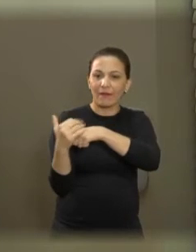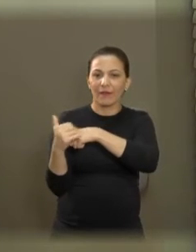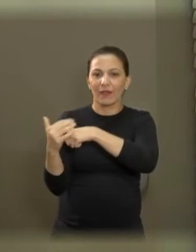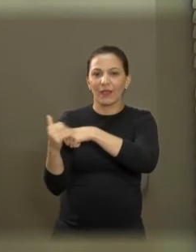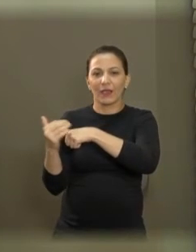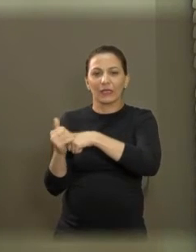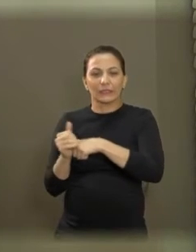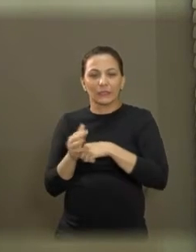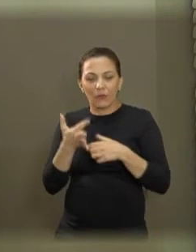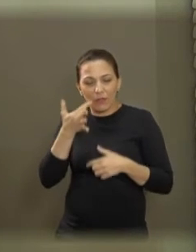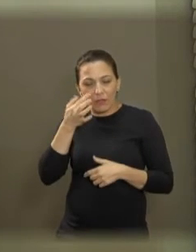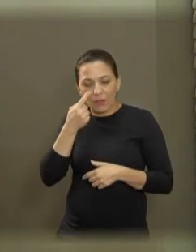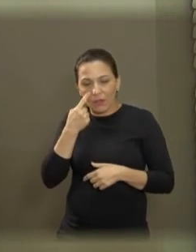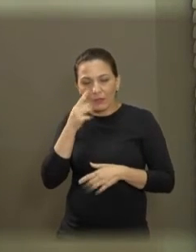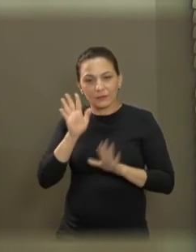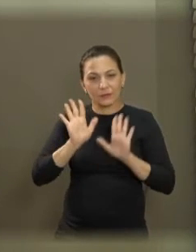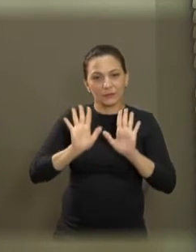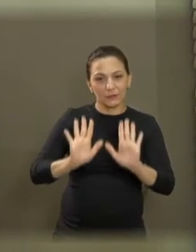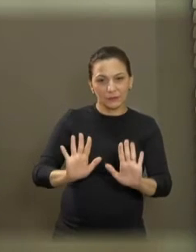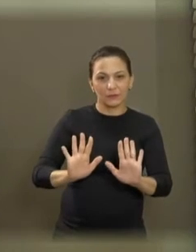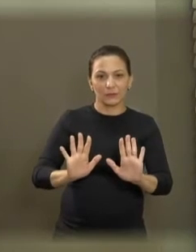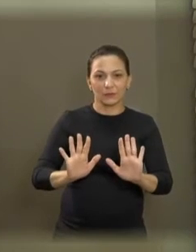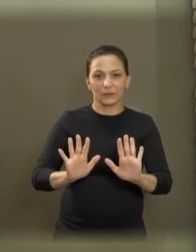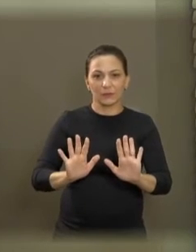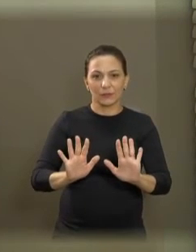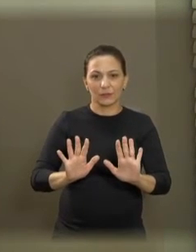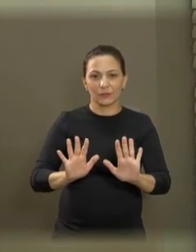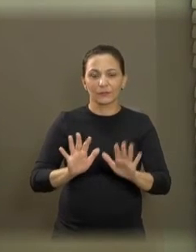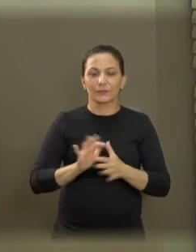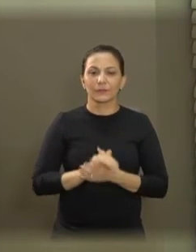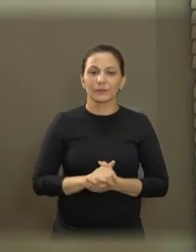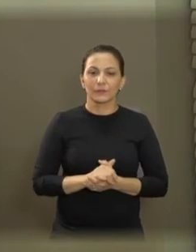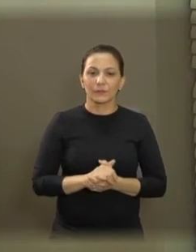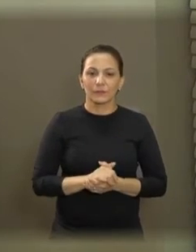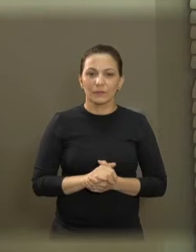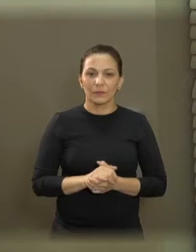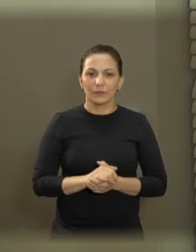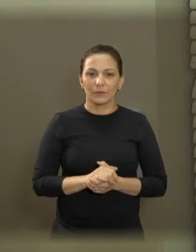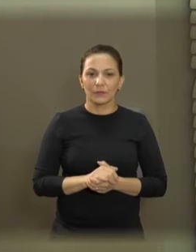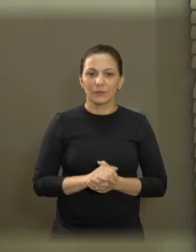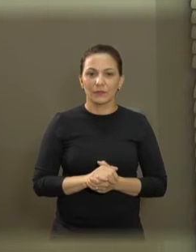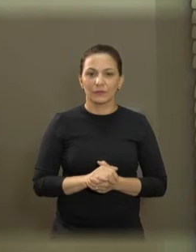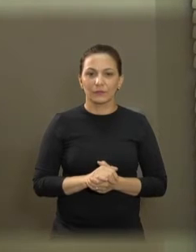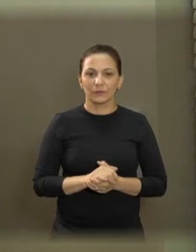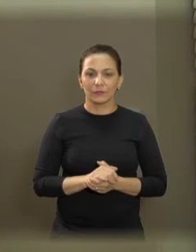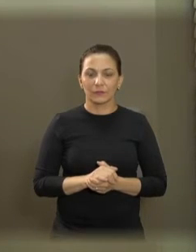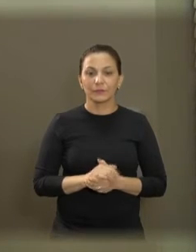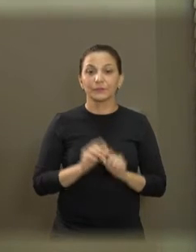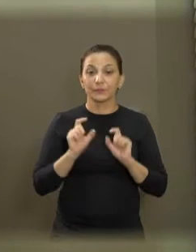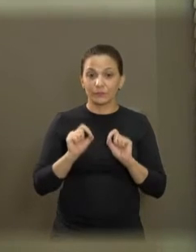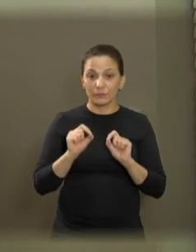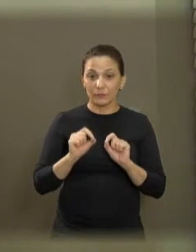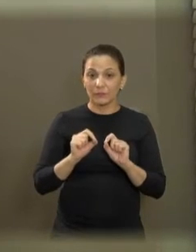de cuidado, é uma extensão de amplitude. Daí que entra a amplitude. E sem falar nessa extensão, dessa